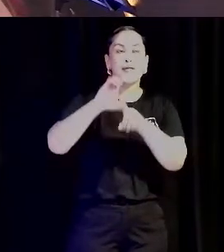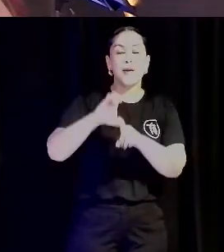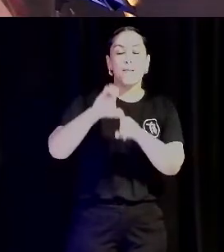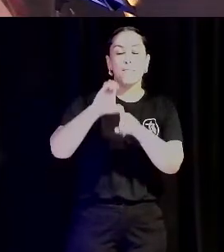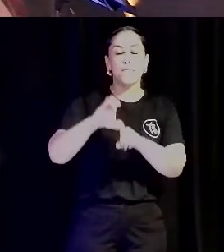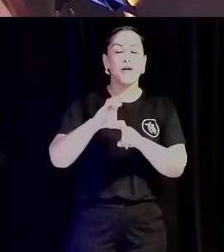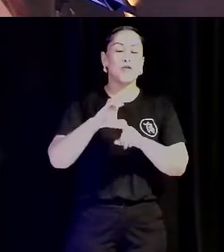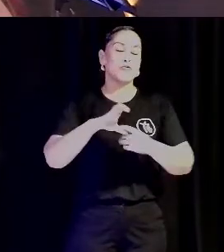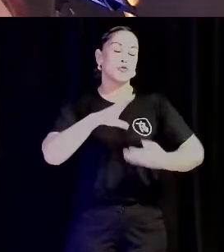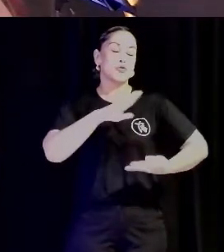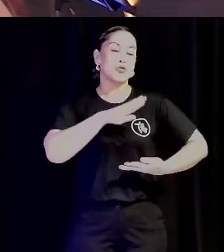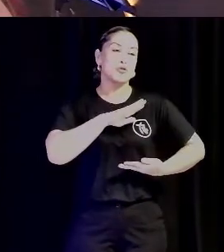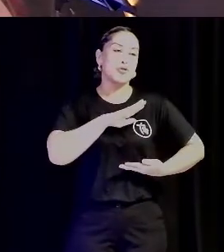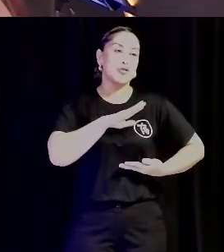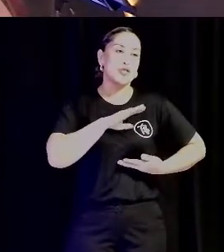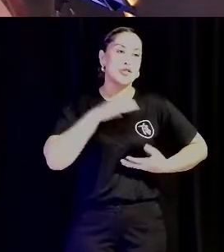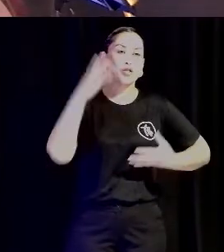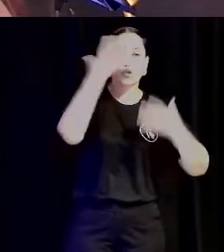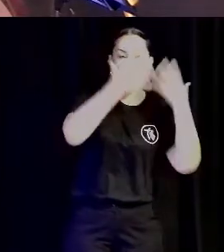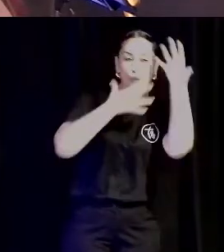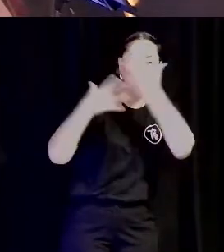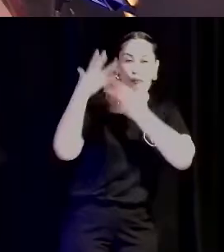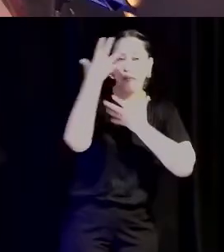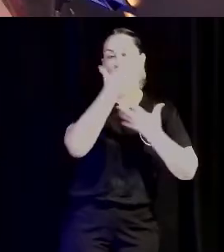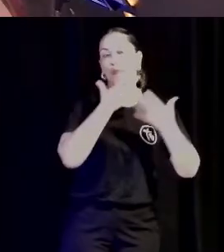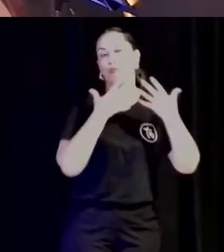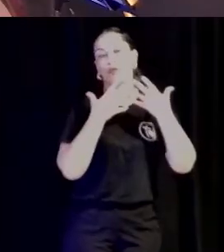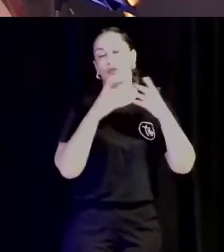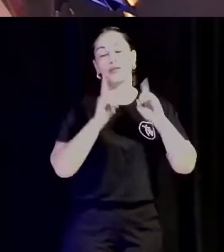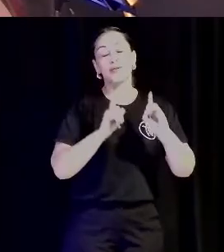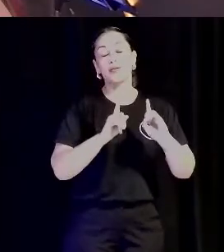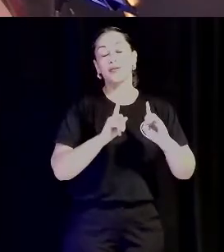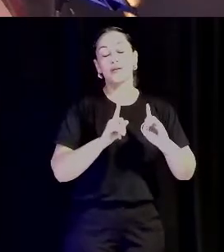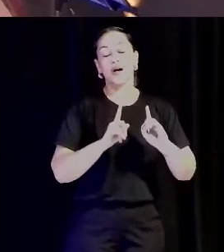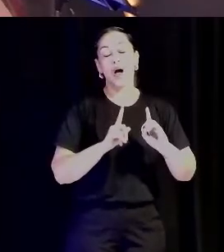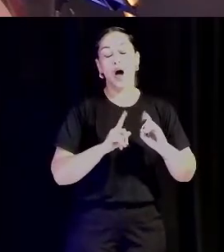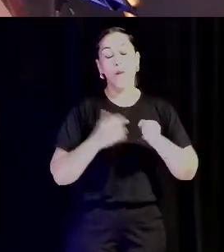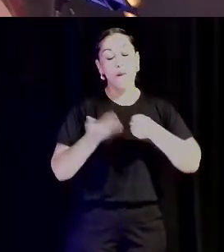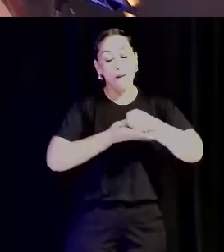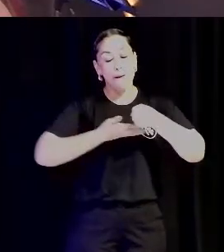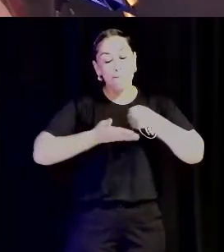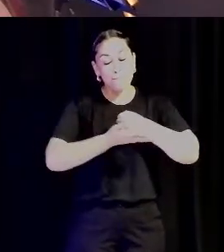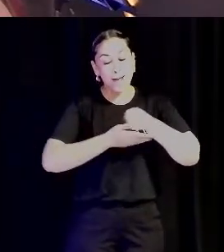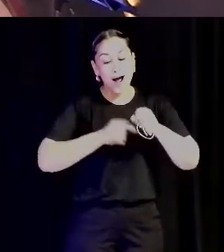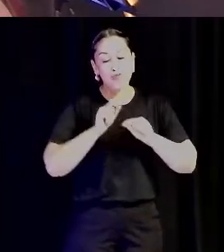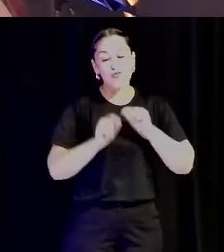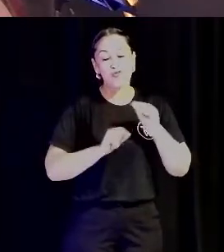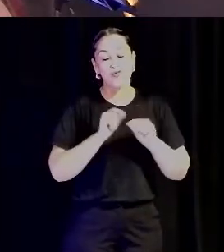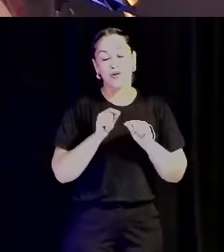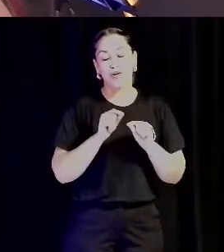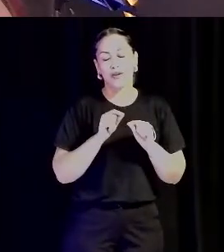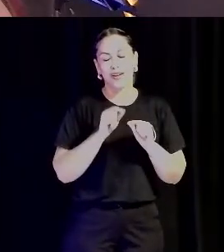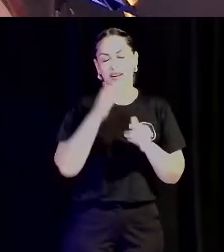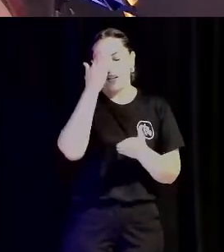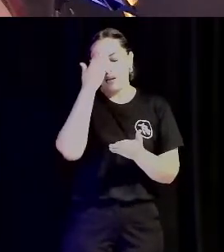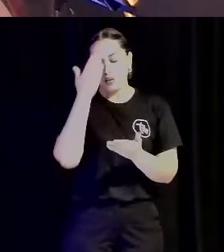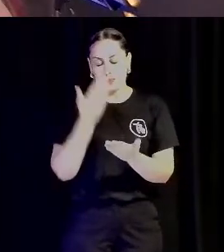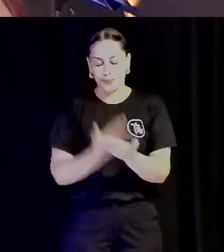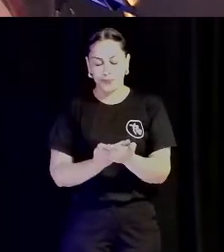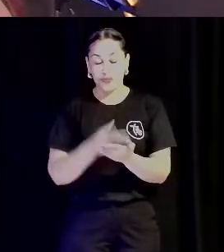de circunstâncias externas. Está baseado na confiança de que